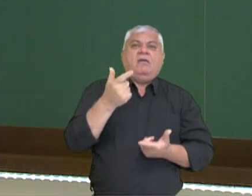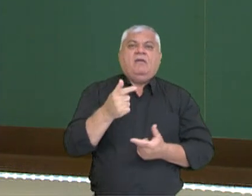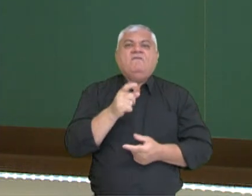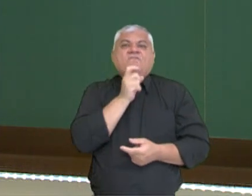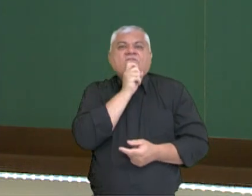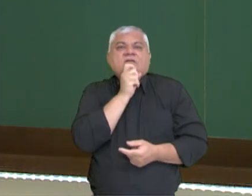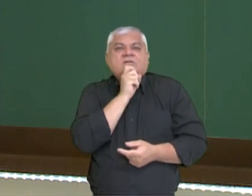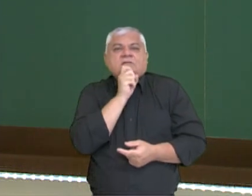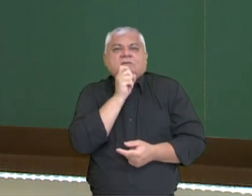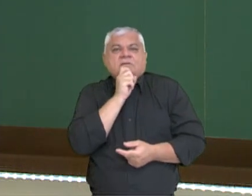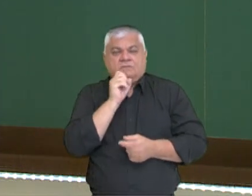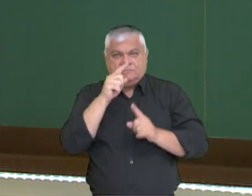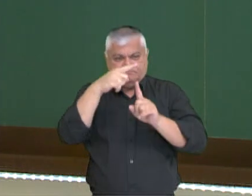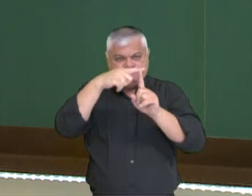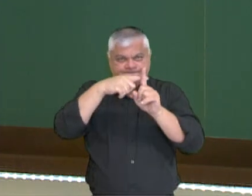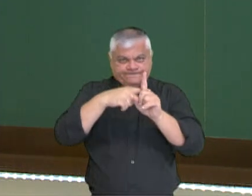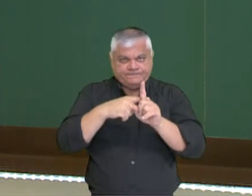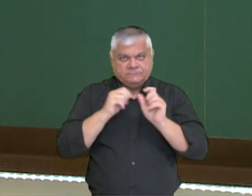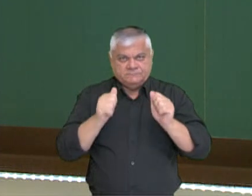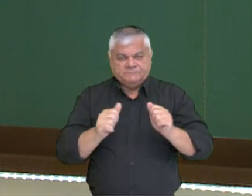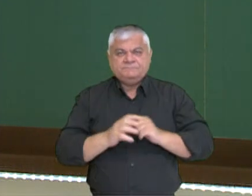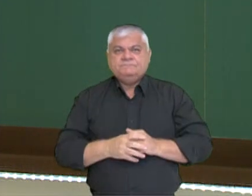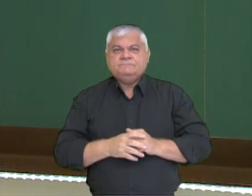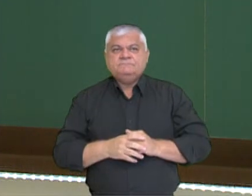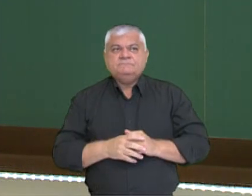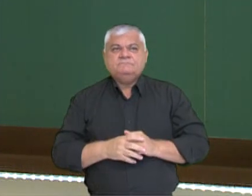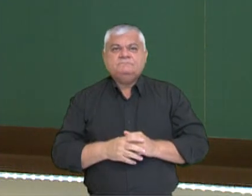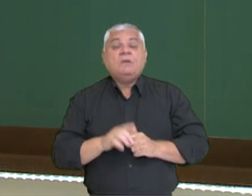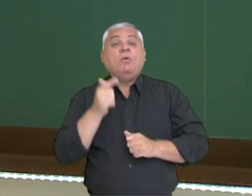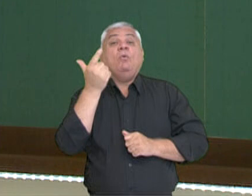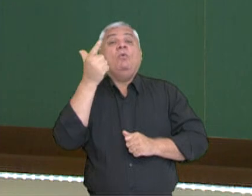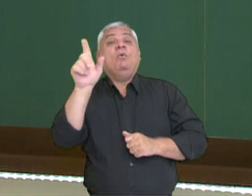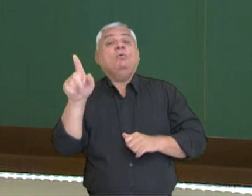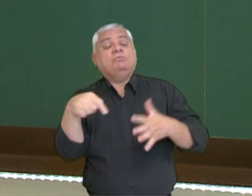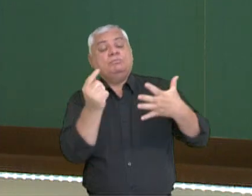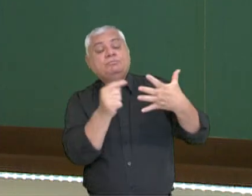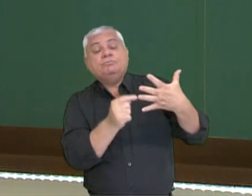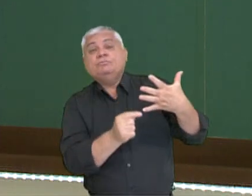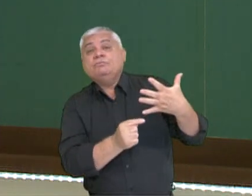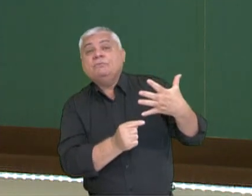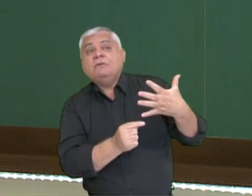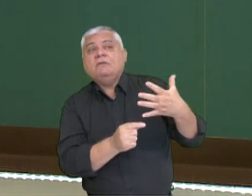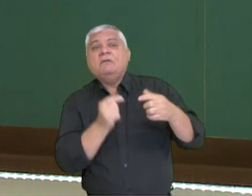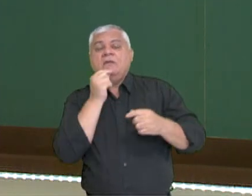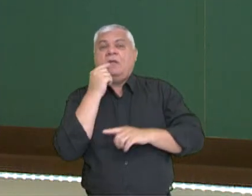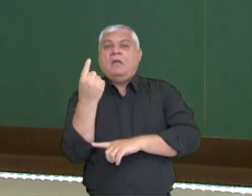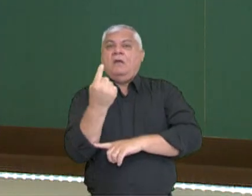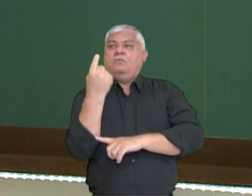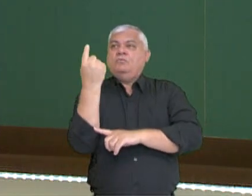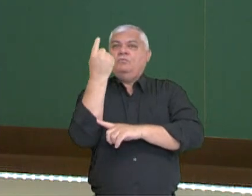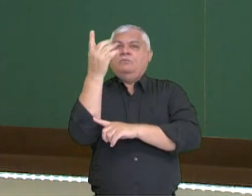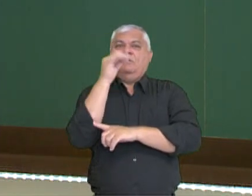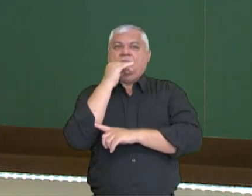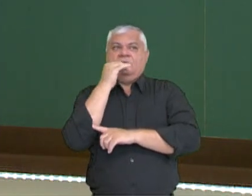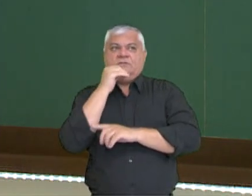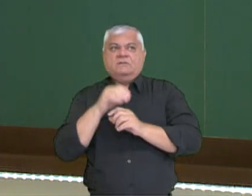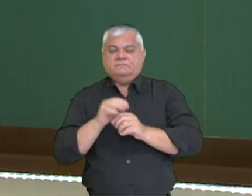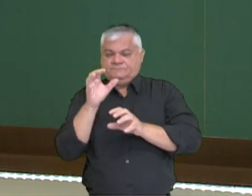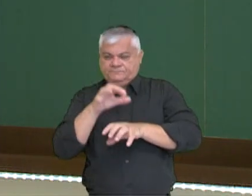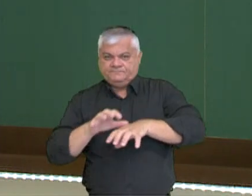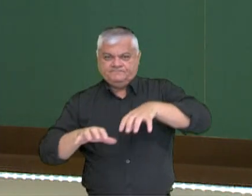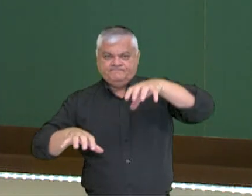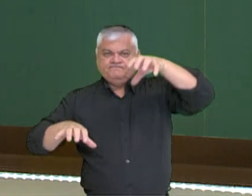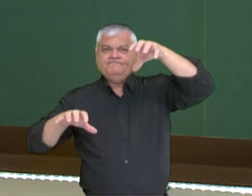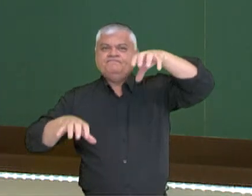mais baixas, certo? E aí, outros fatores importantes. A altitude, ou seja, a altura